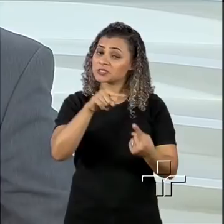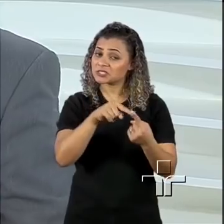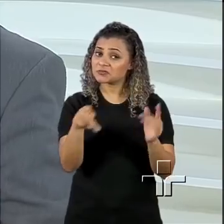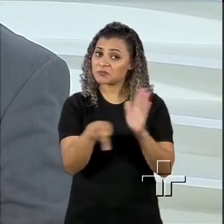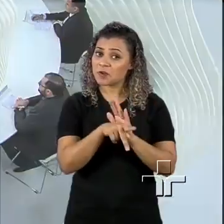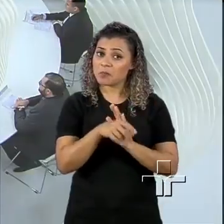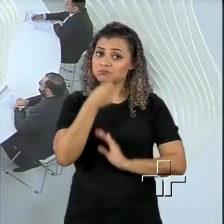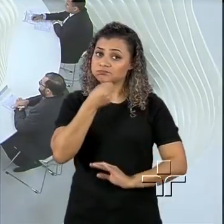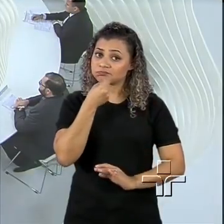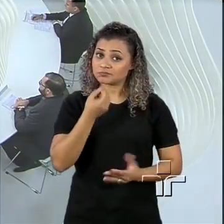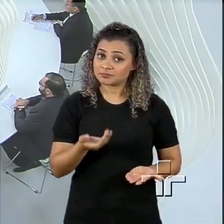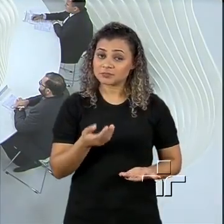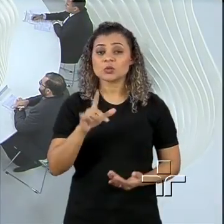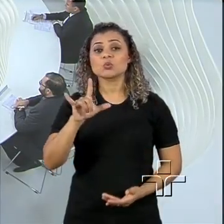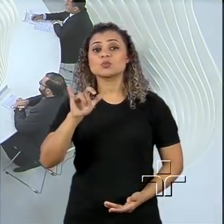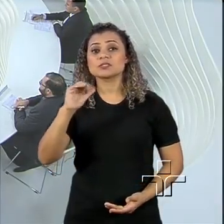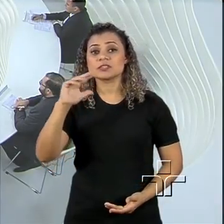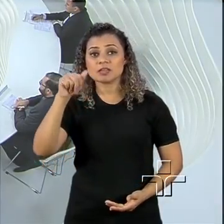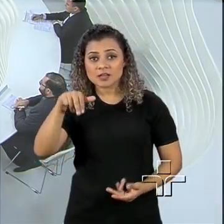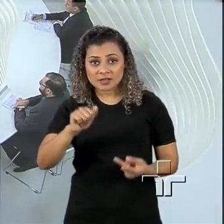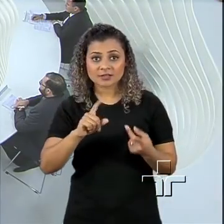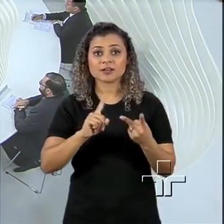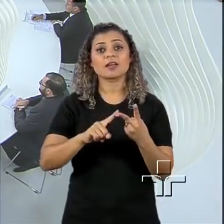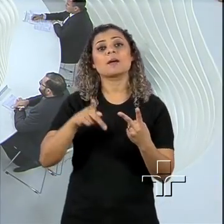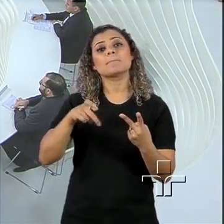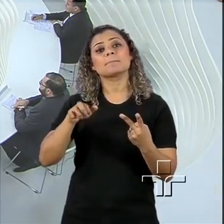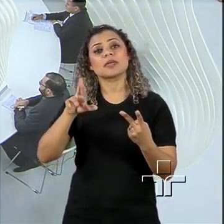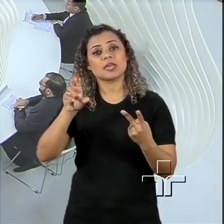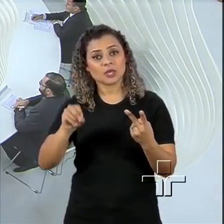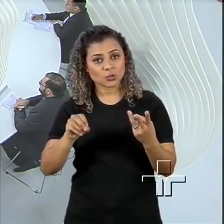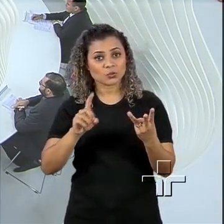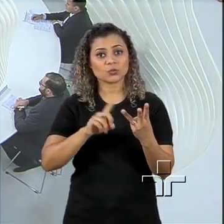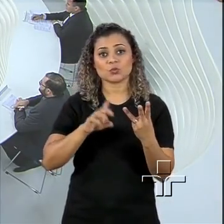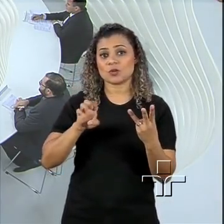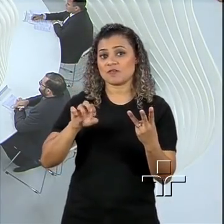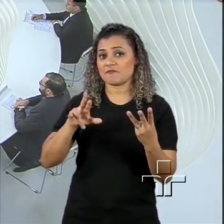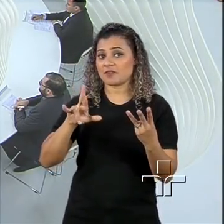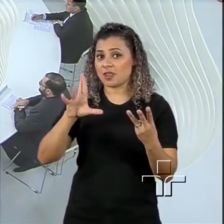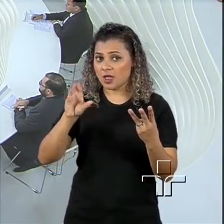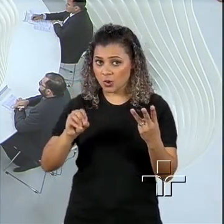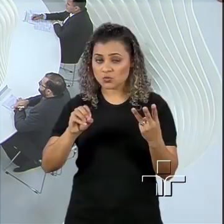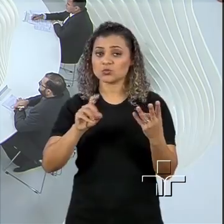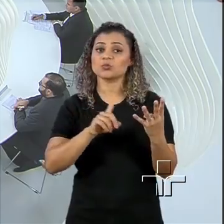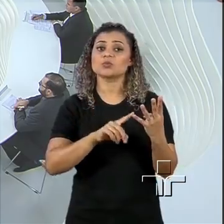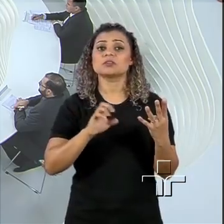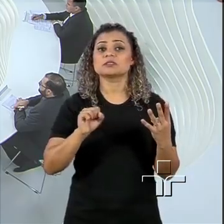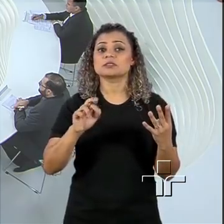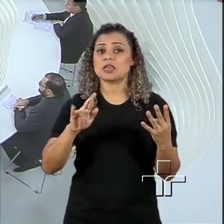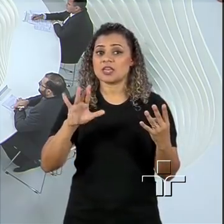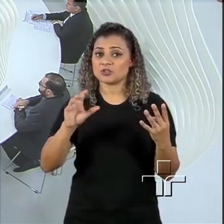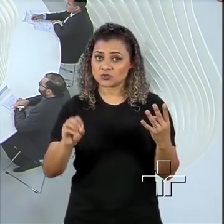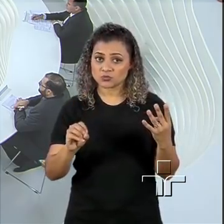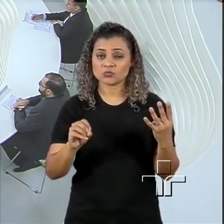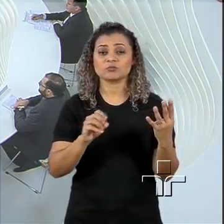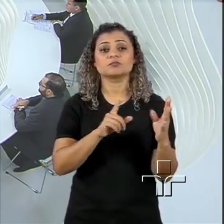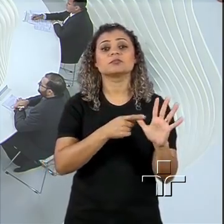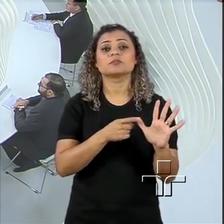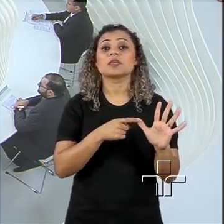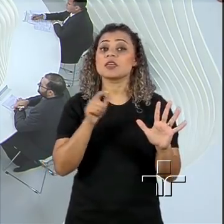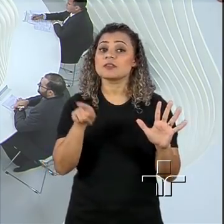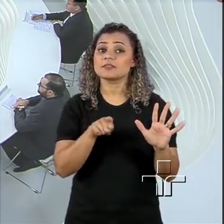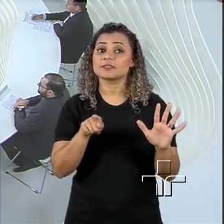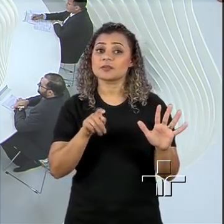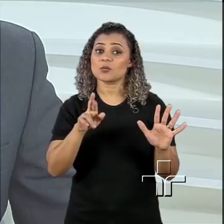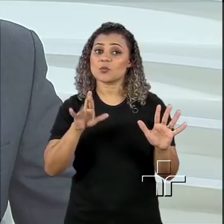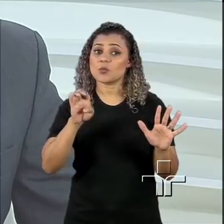comentar também a Luciana Araújo, comentar o Pedro Venceslau, o Evaldo Novellini, o Sérgio Roxo e o cientista